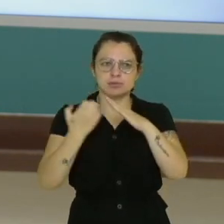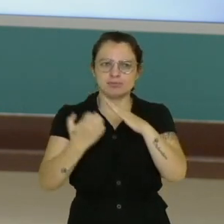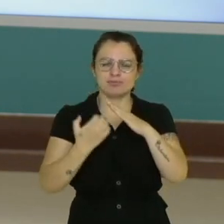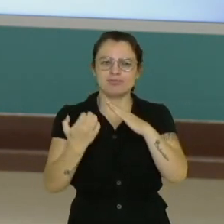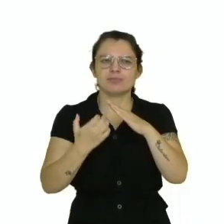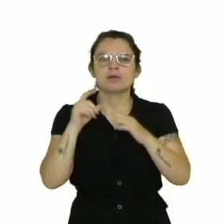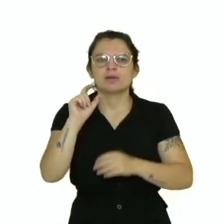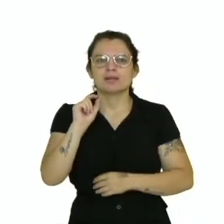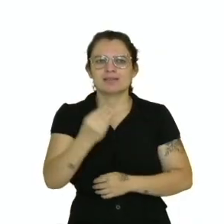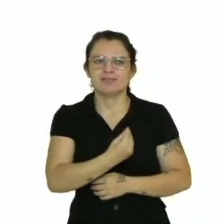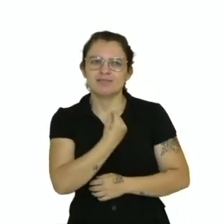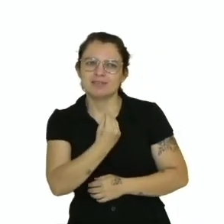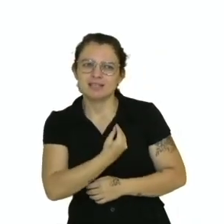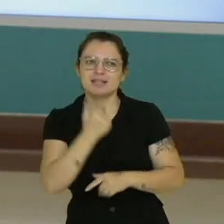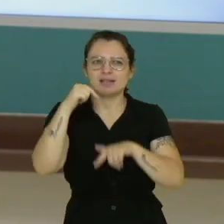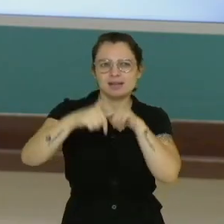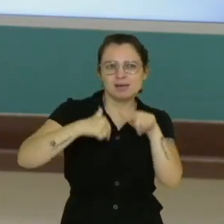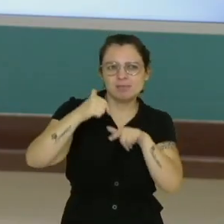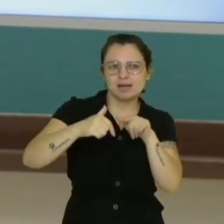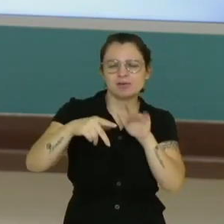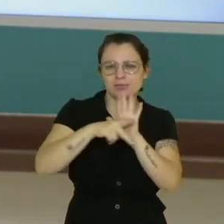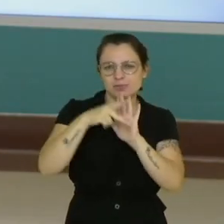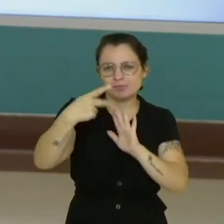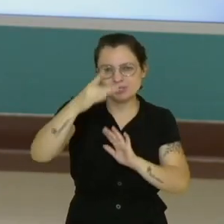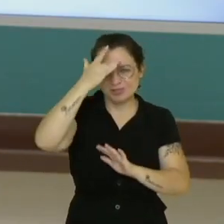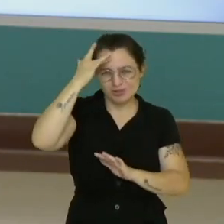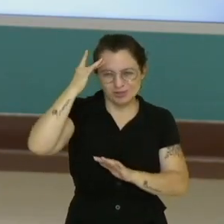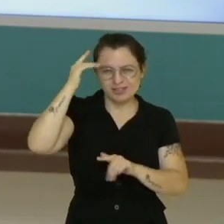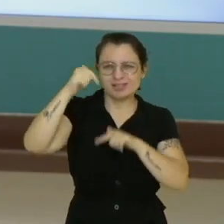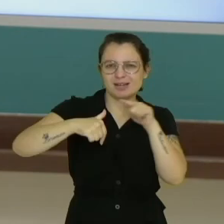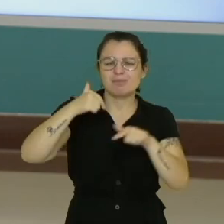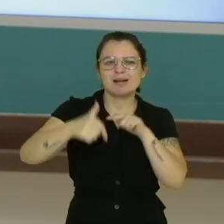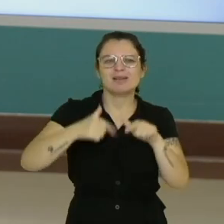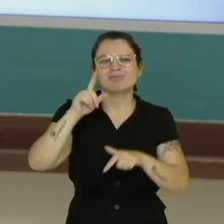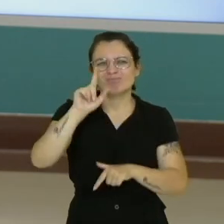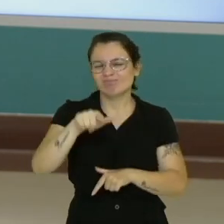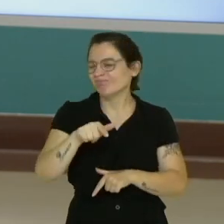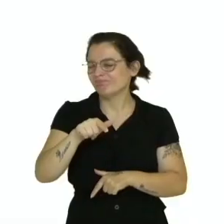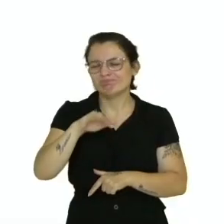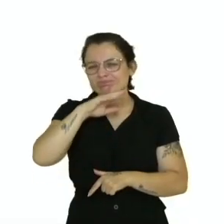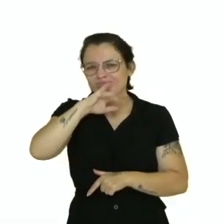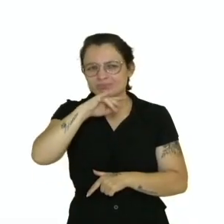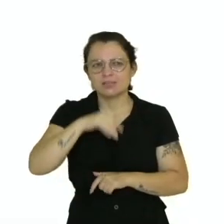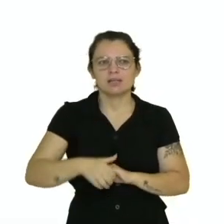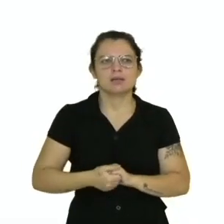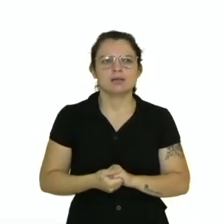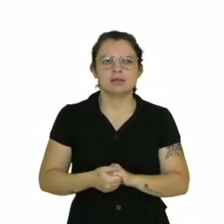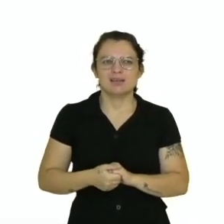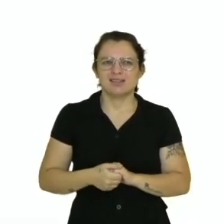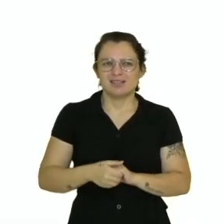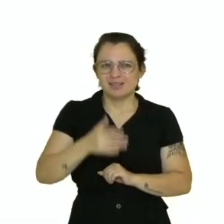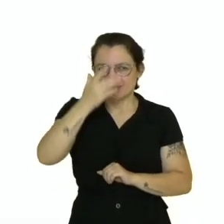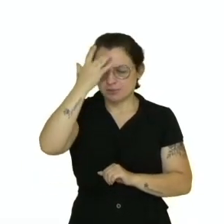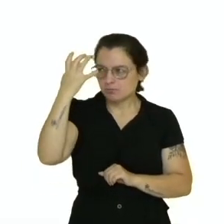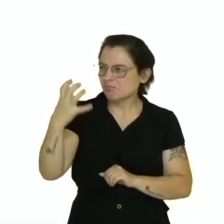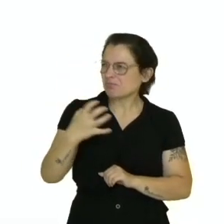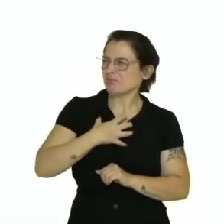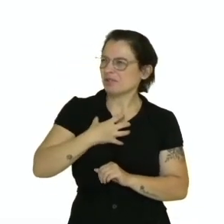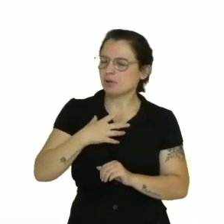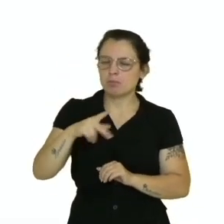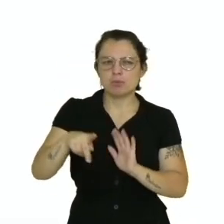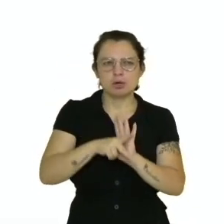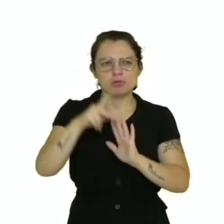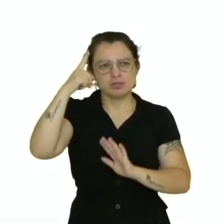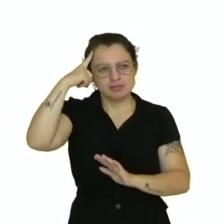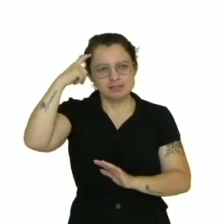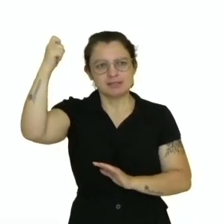de vida e trabalho dos operários, e como eram condições bastante precárias. Mobilizados pelas ideias anarquistas e socialistas,